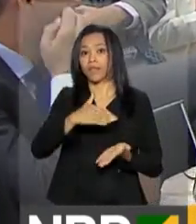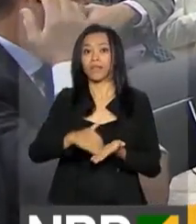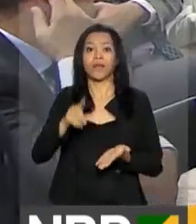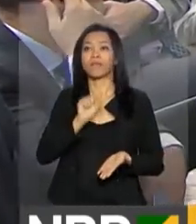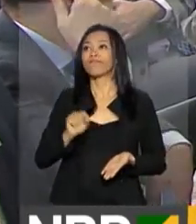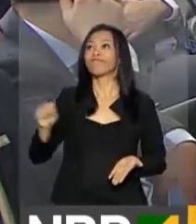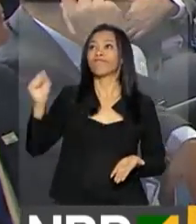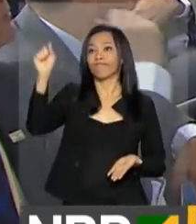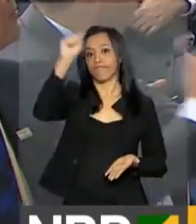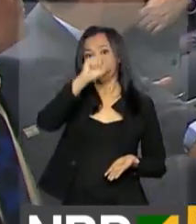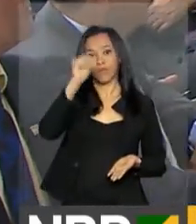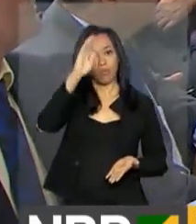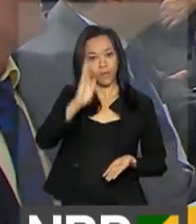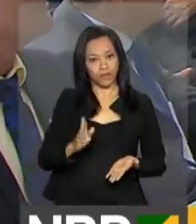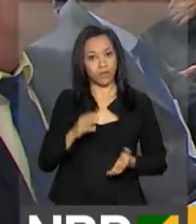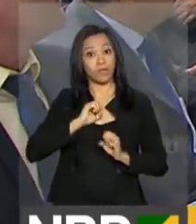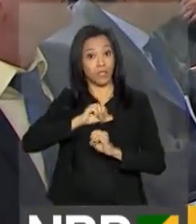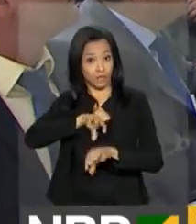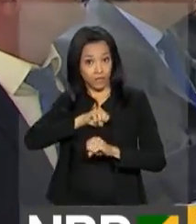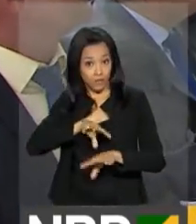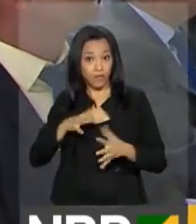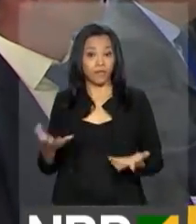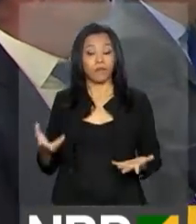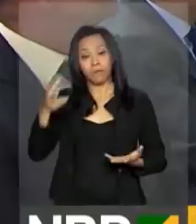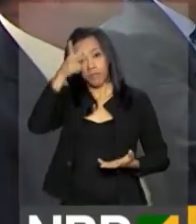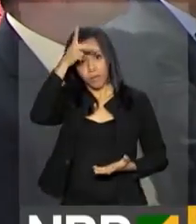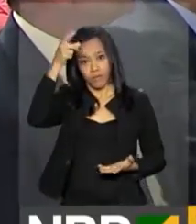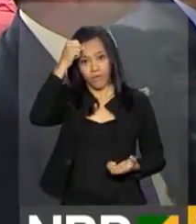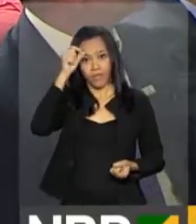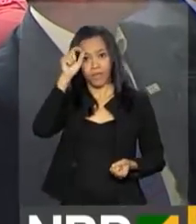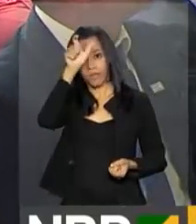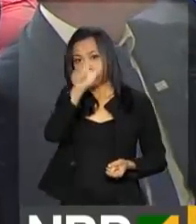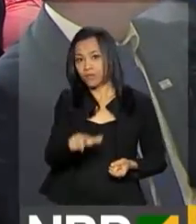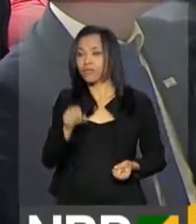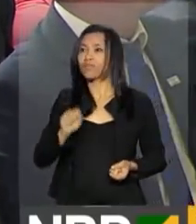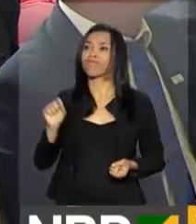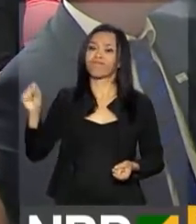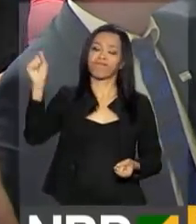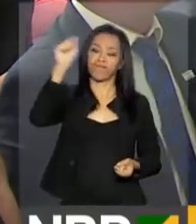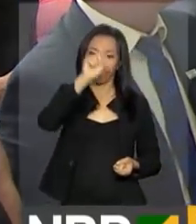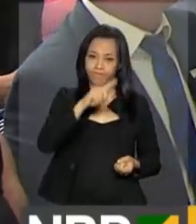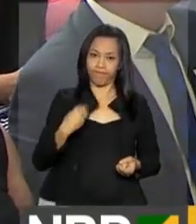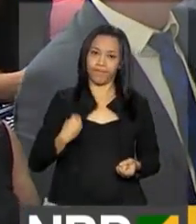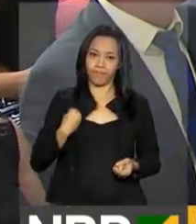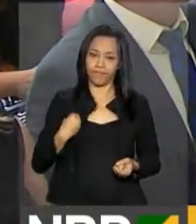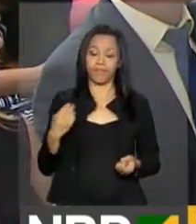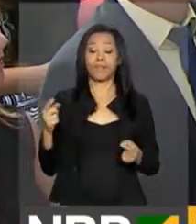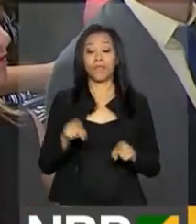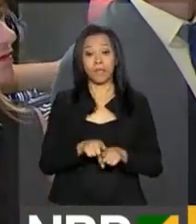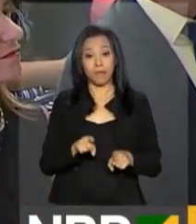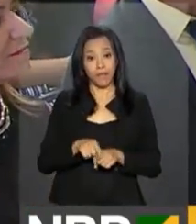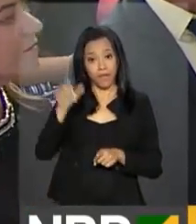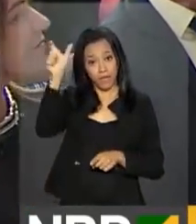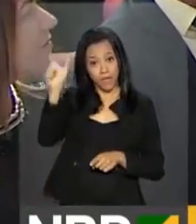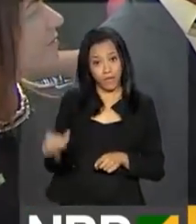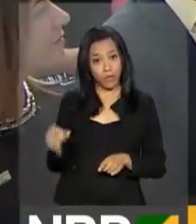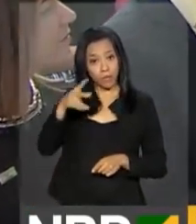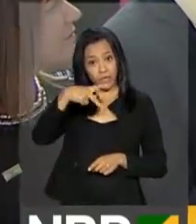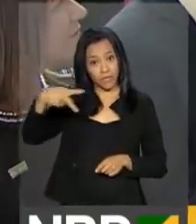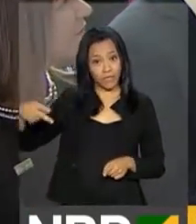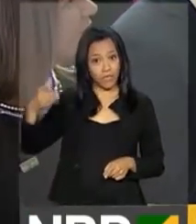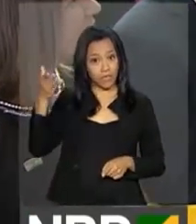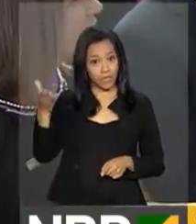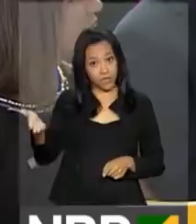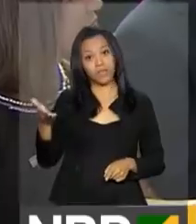educação os prefeitos o o marcel vieira da costa apresenta união nacional dos dirigentes municipais